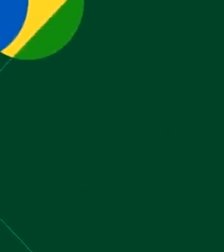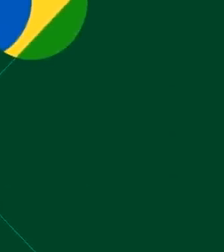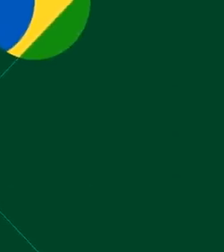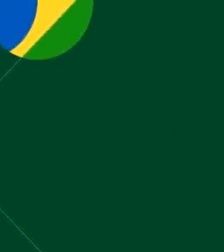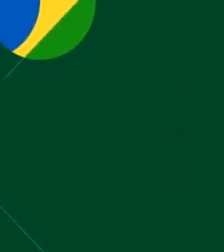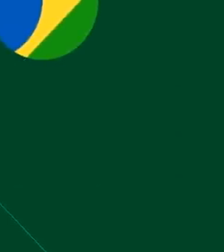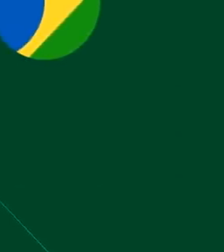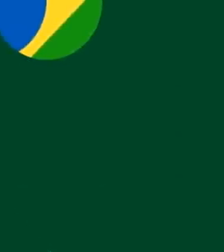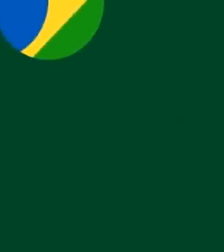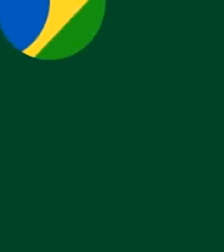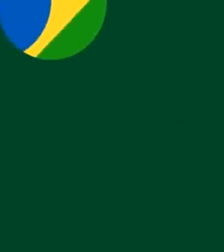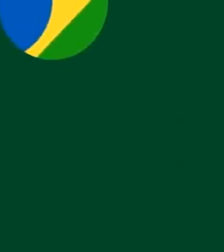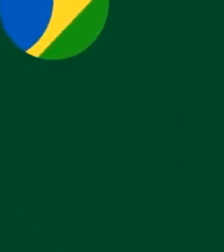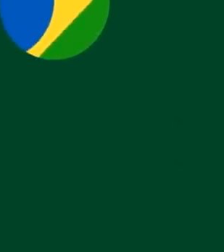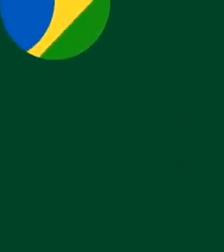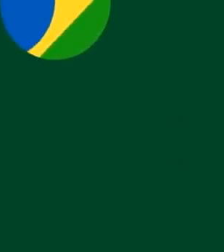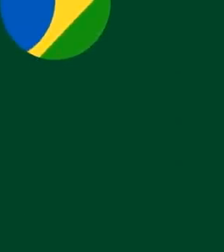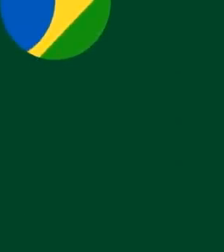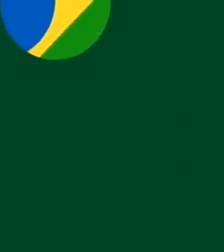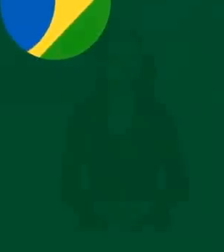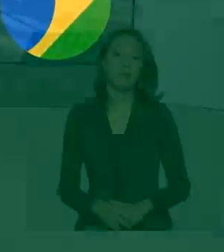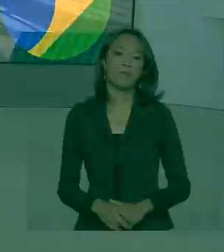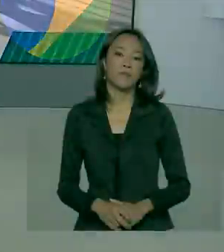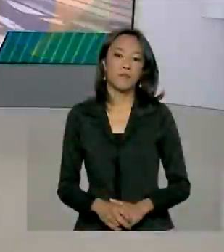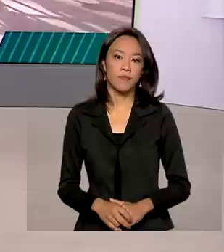momento saúde e